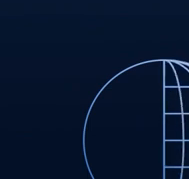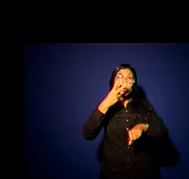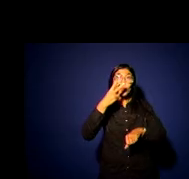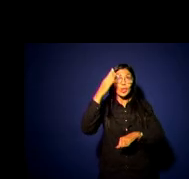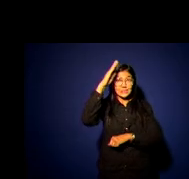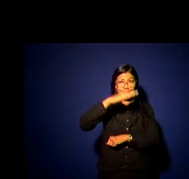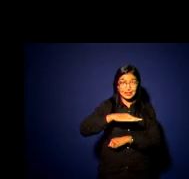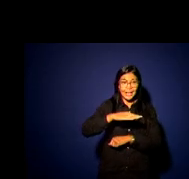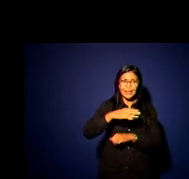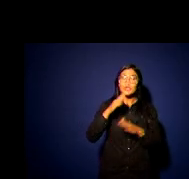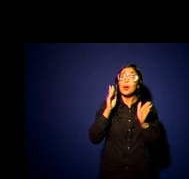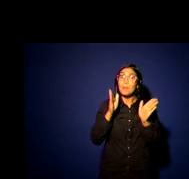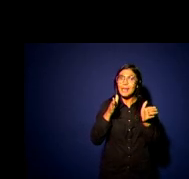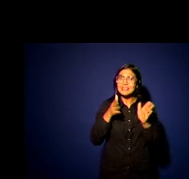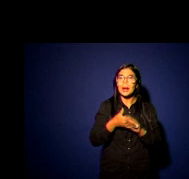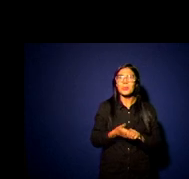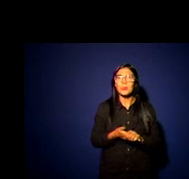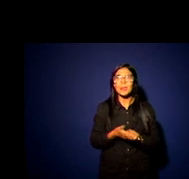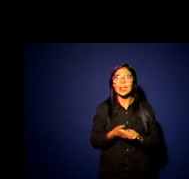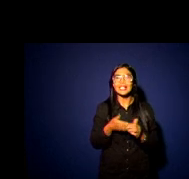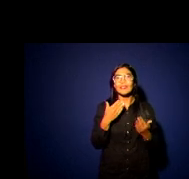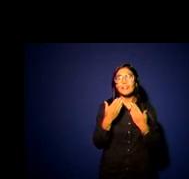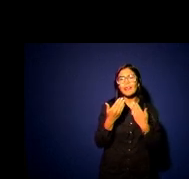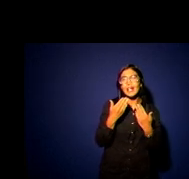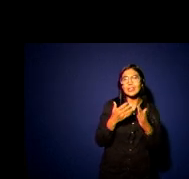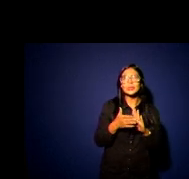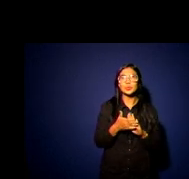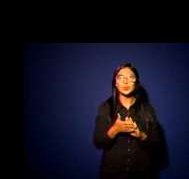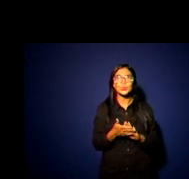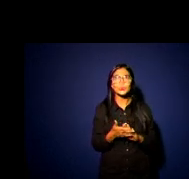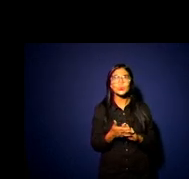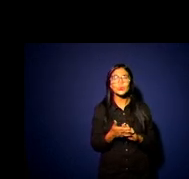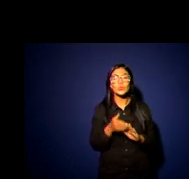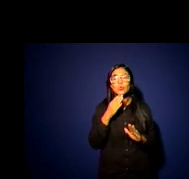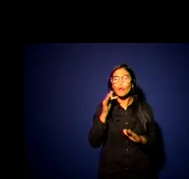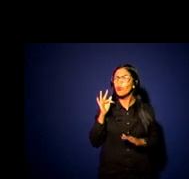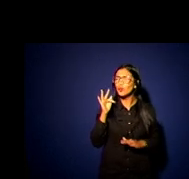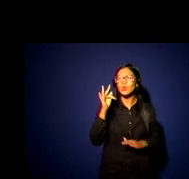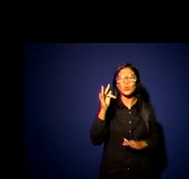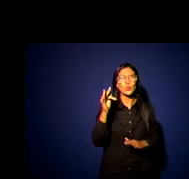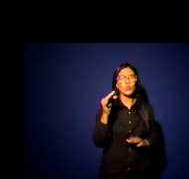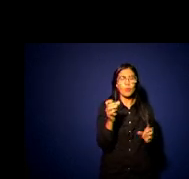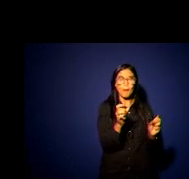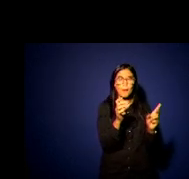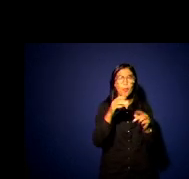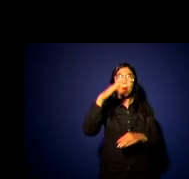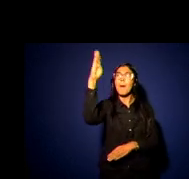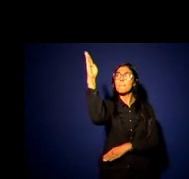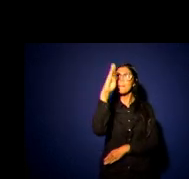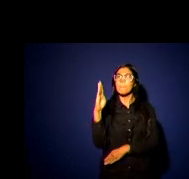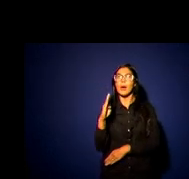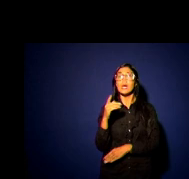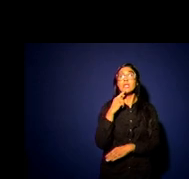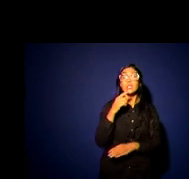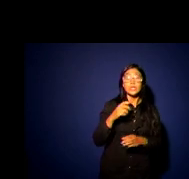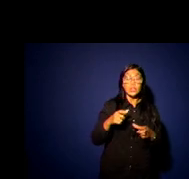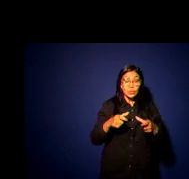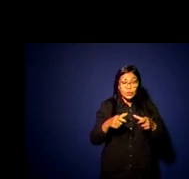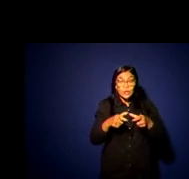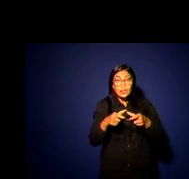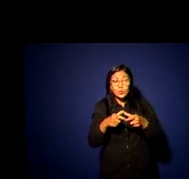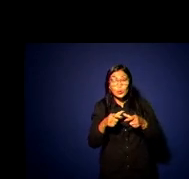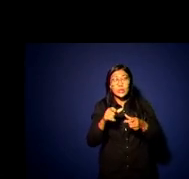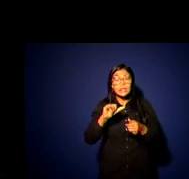agora falando um pouquinho do futuro do mercado brasileiro de ações de capitais